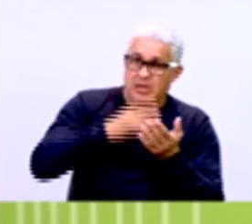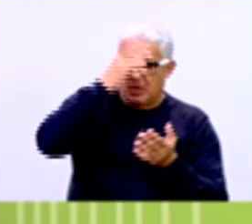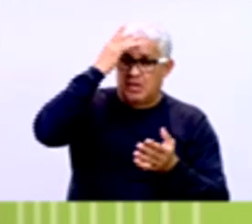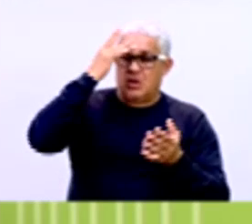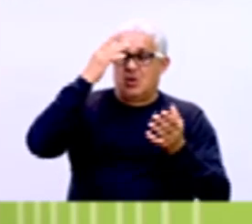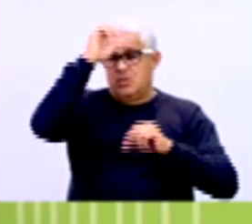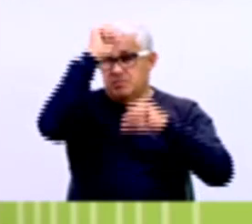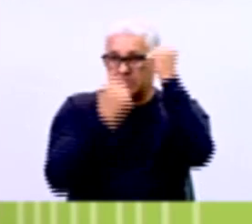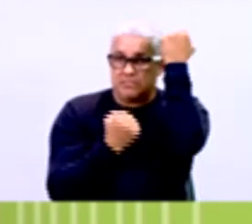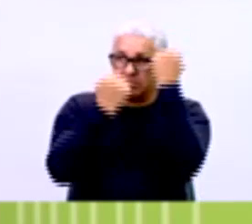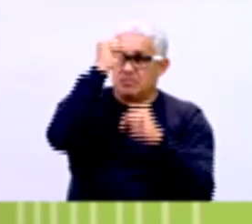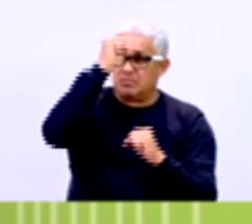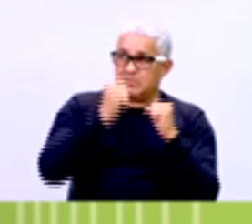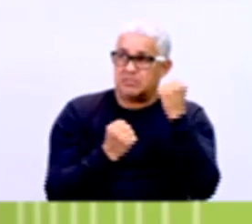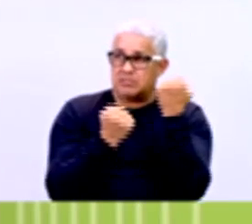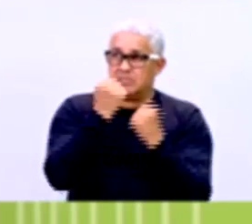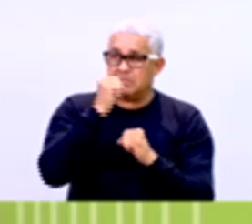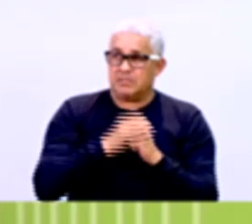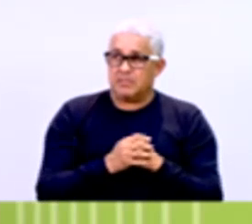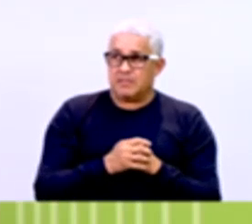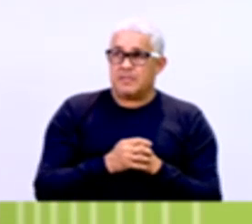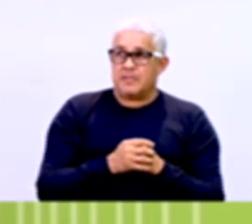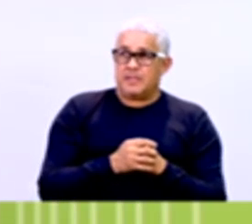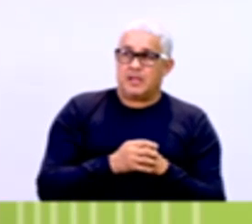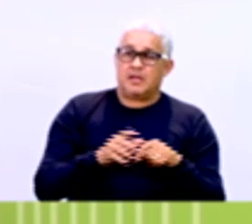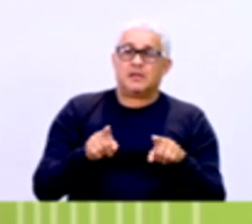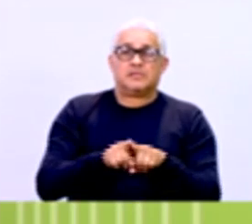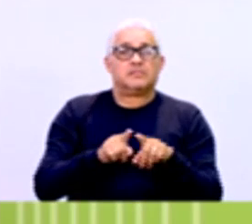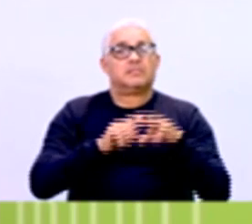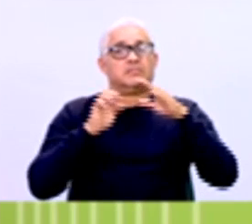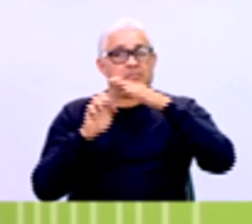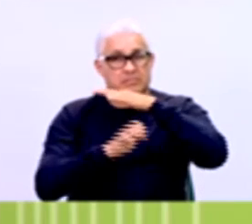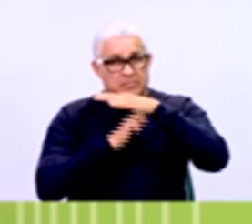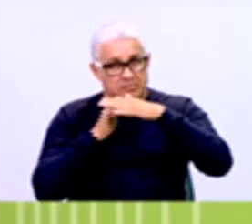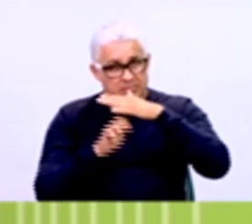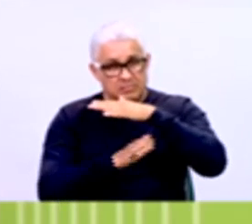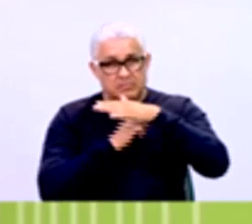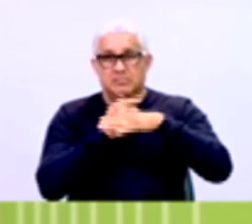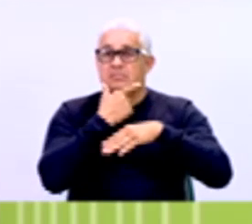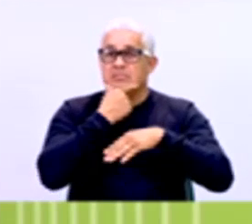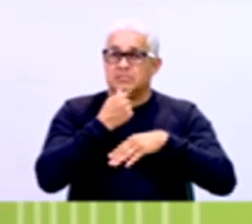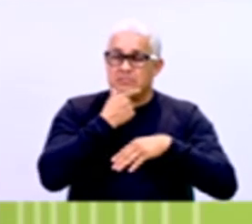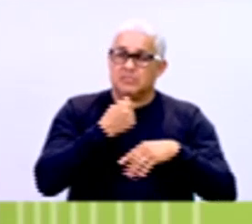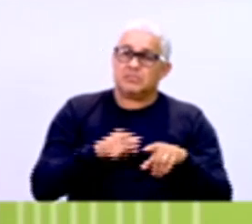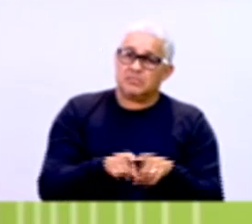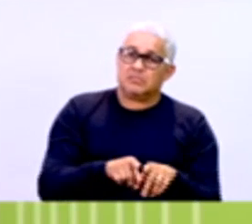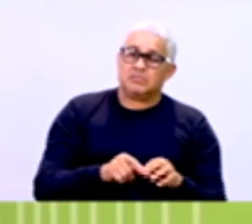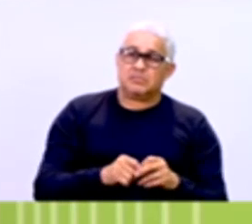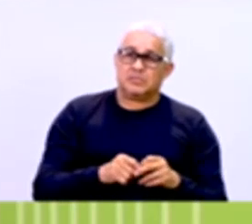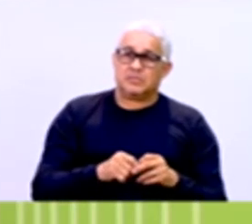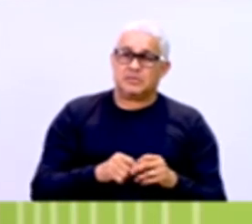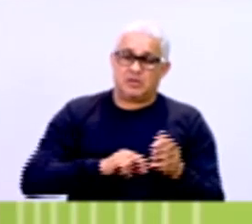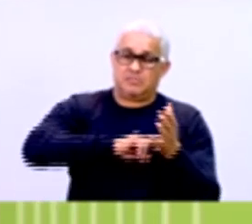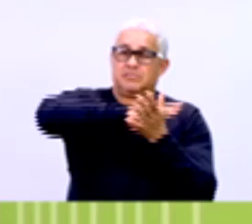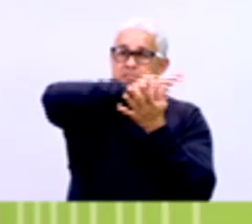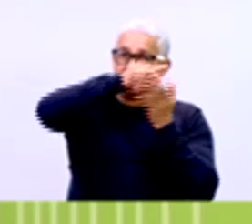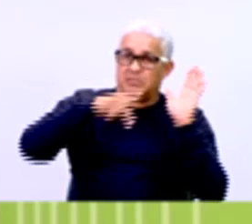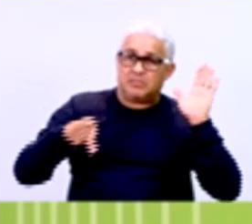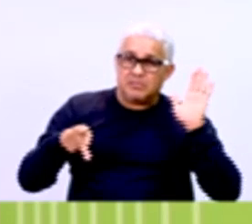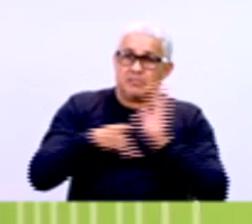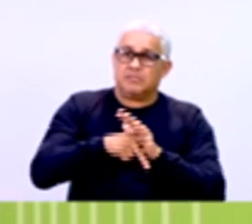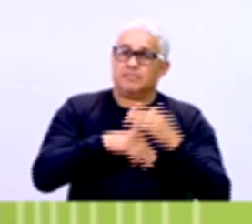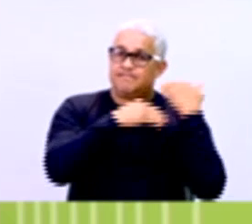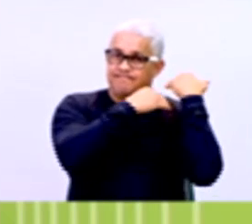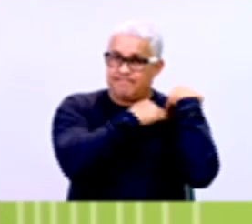fabricante, ela responsabiliza o empresário, ela traz as responsabilidades. É